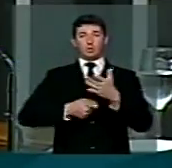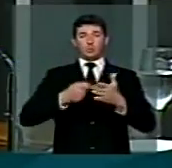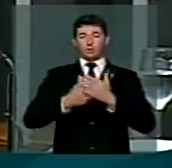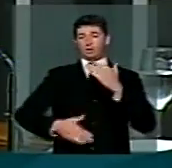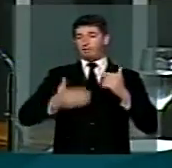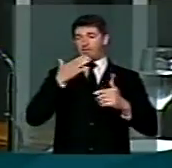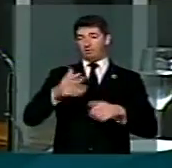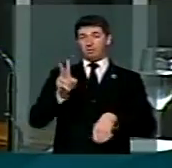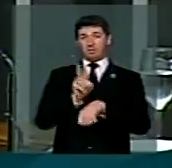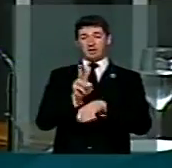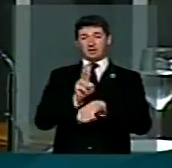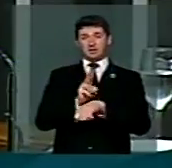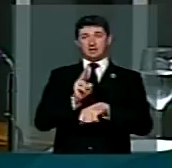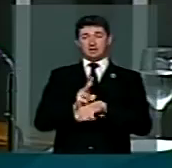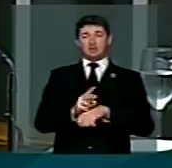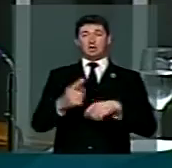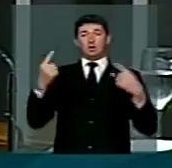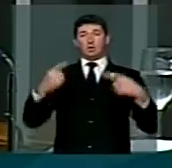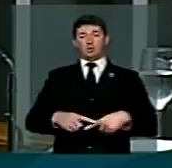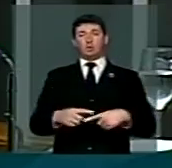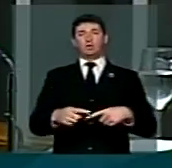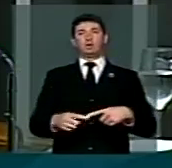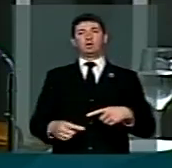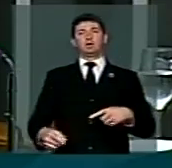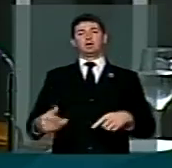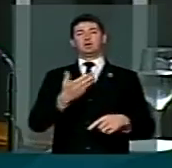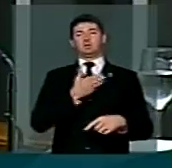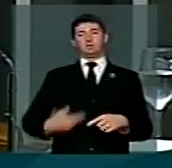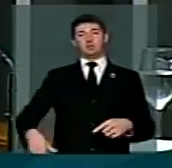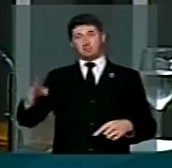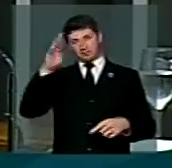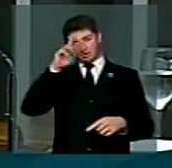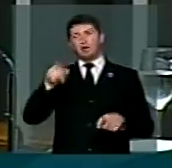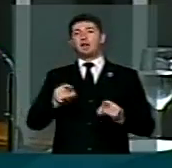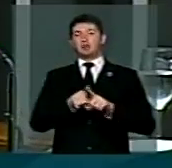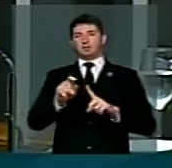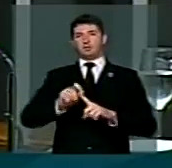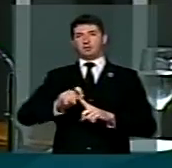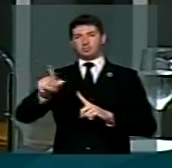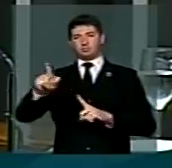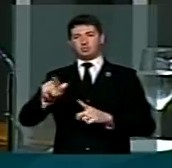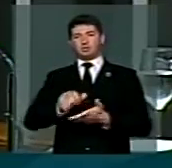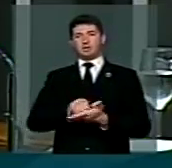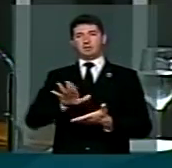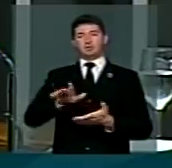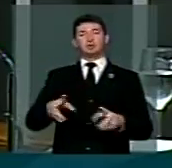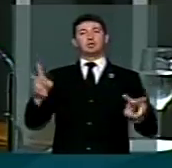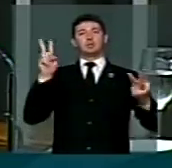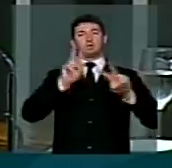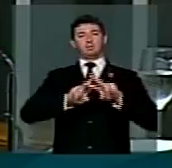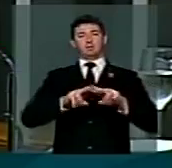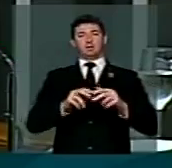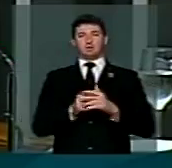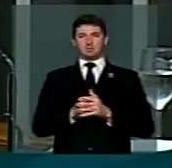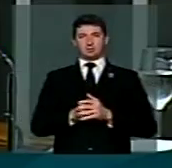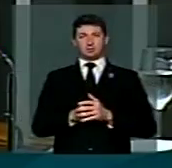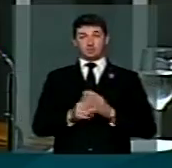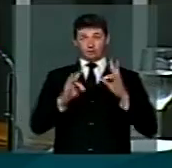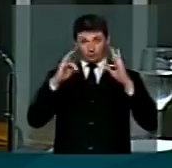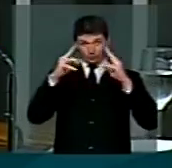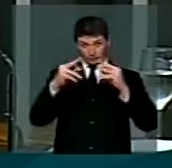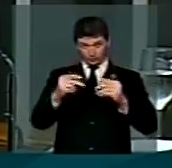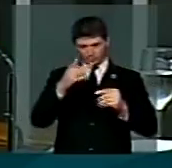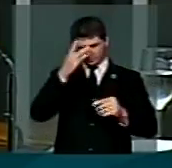resistência à ditadura, também foram perseguidos, exonerados e presos. A todos